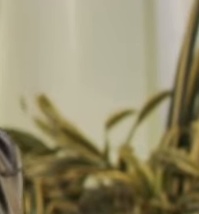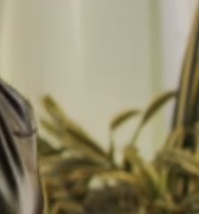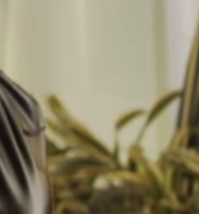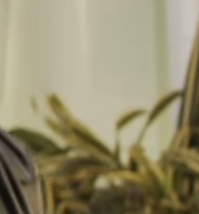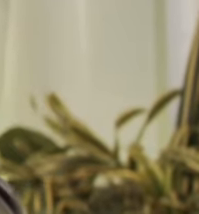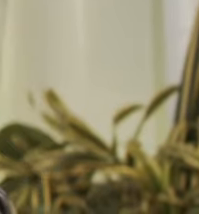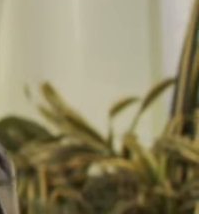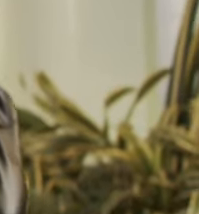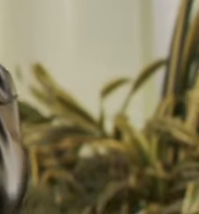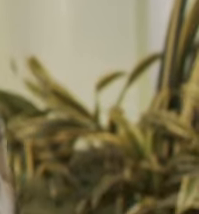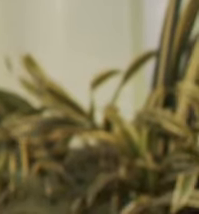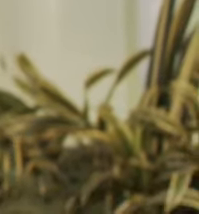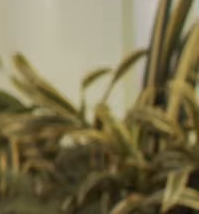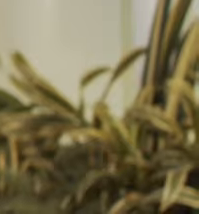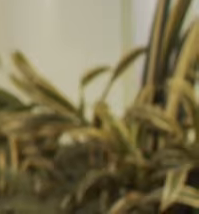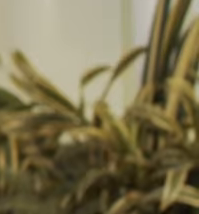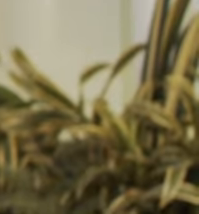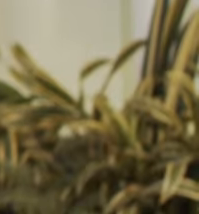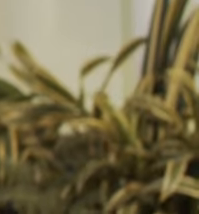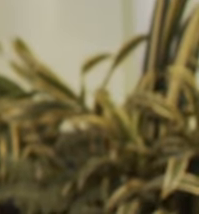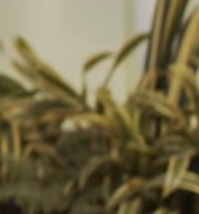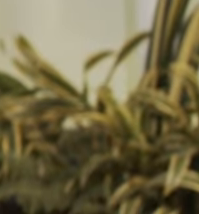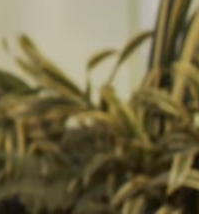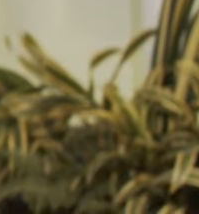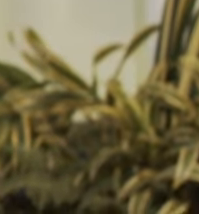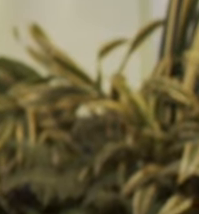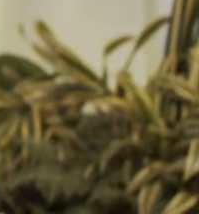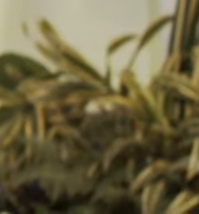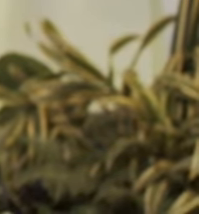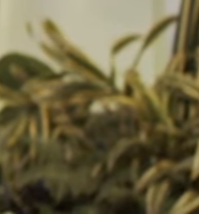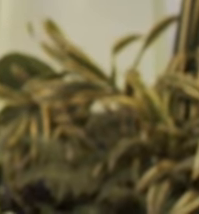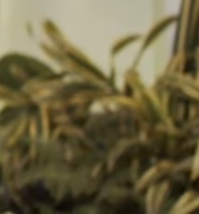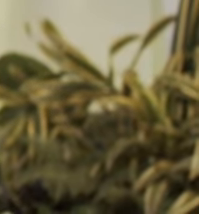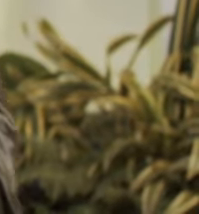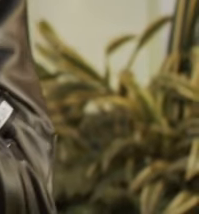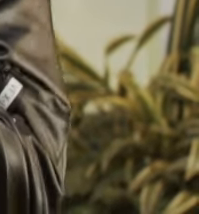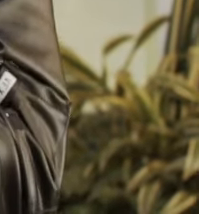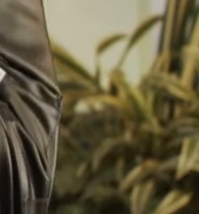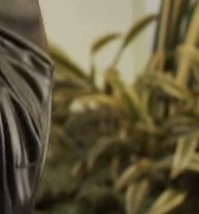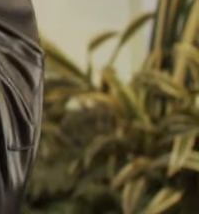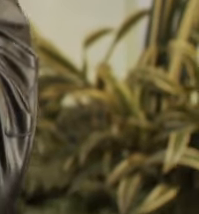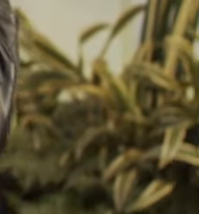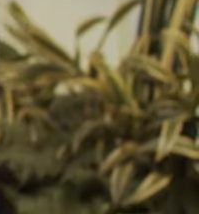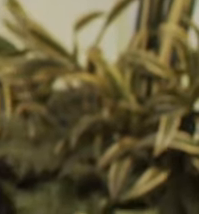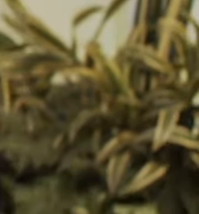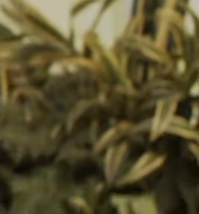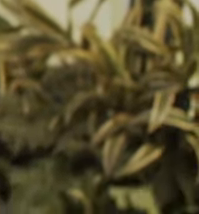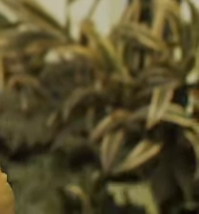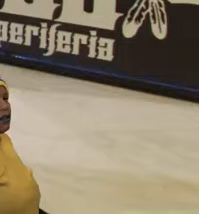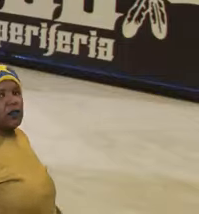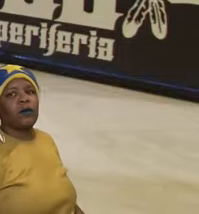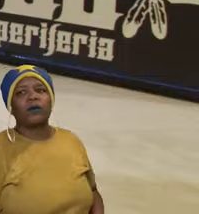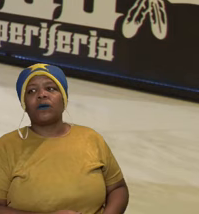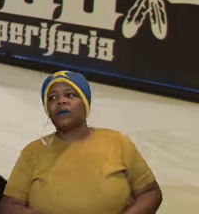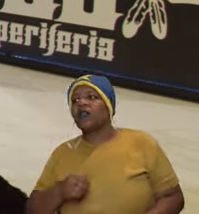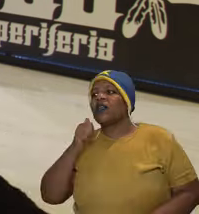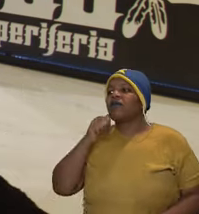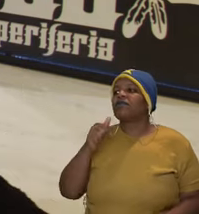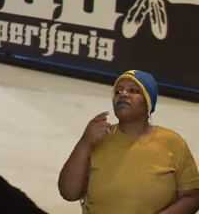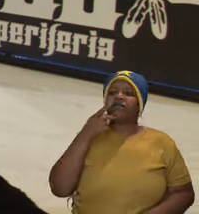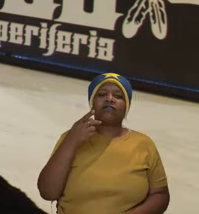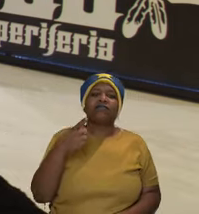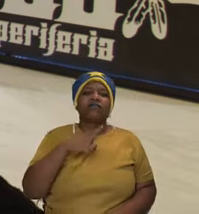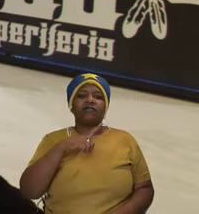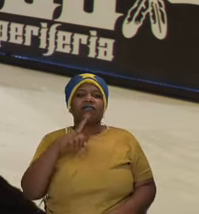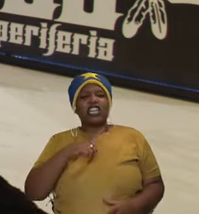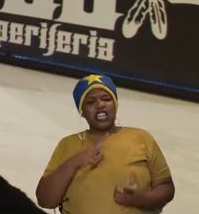Hoje o meu quintal vai virar praia, a rua vira mar. Meu carro viria de minha mina popstar. Porque eu